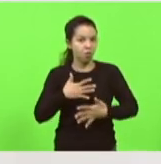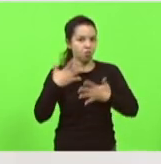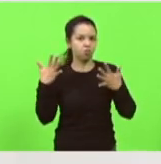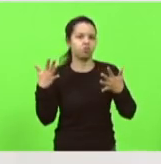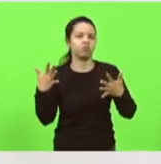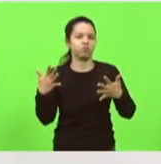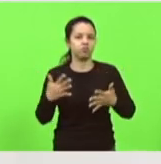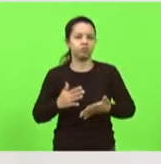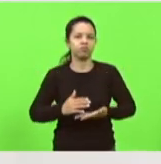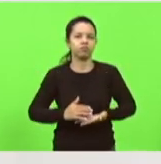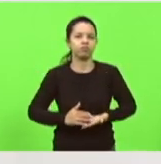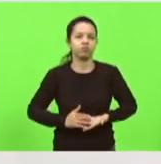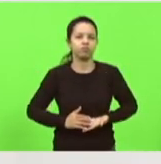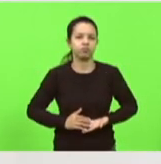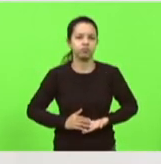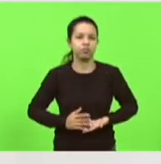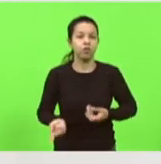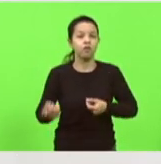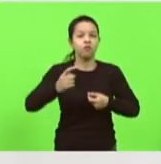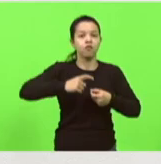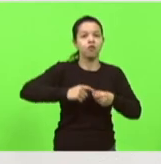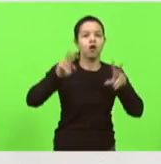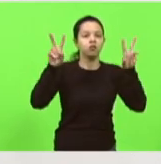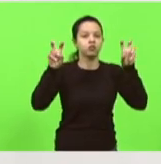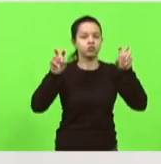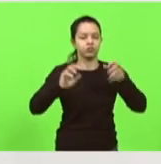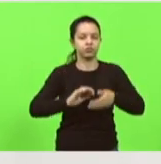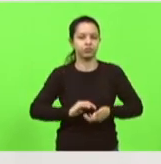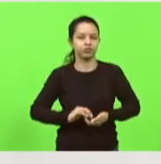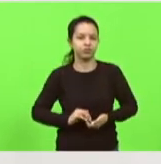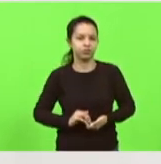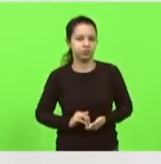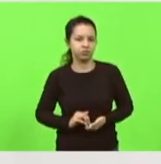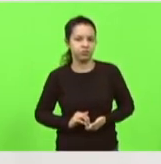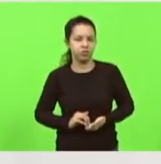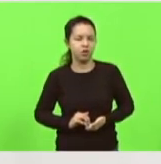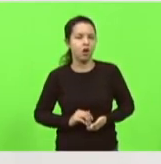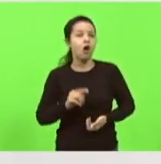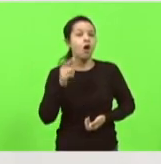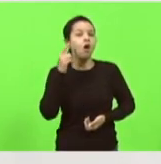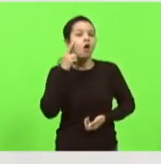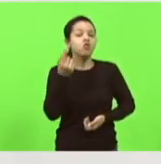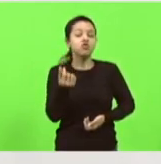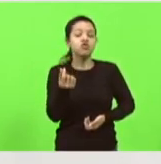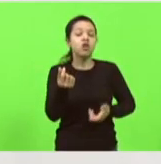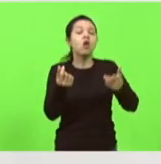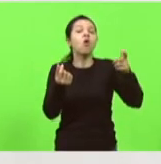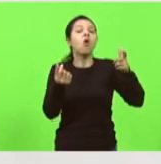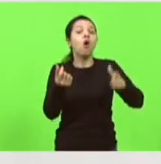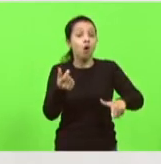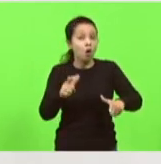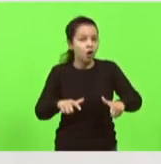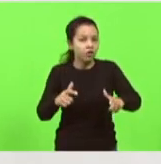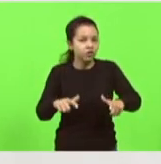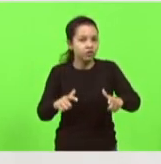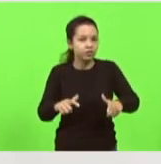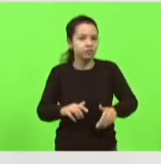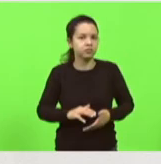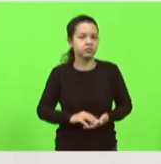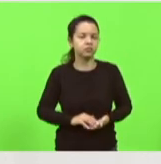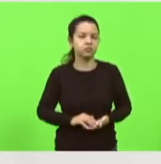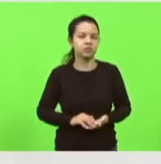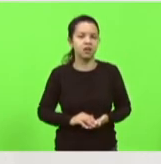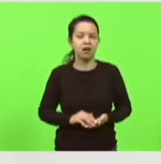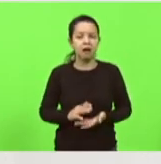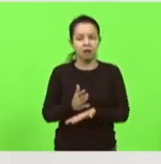Voltando ao assunto. De onde vocês pensam que saiu esse dinheiro? Olha, eu vejo aqui todo mundo. Está na hora